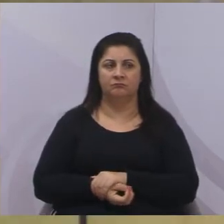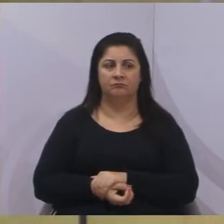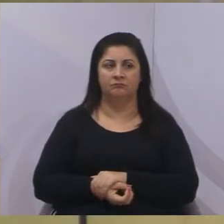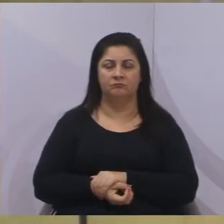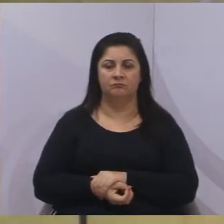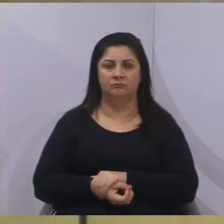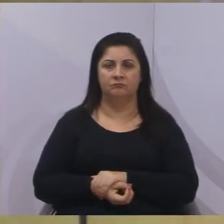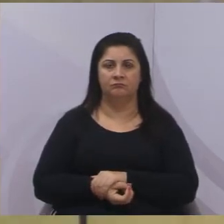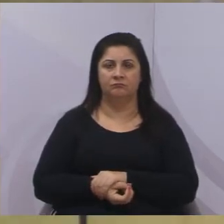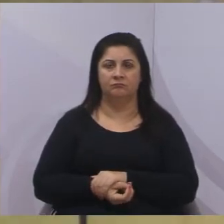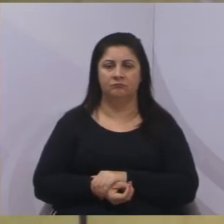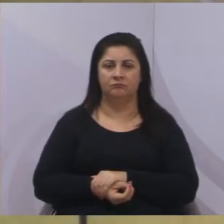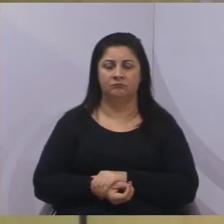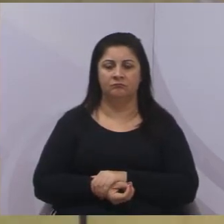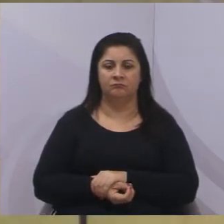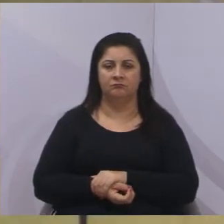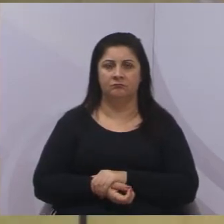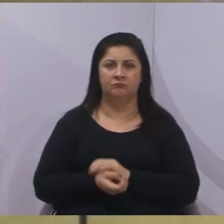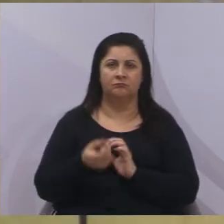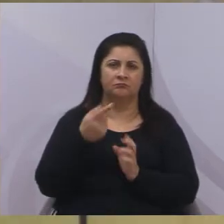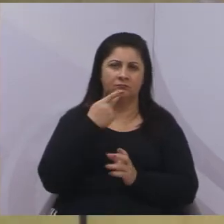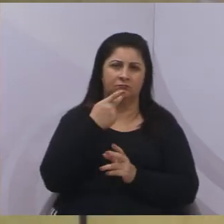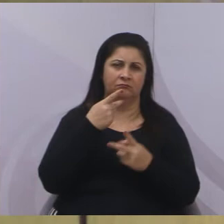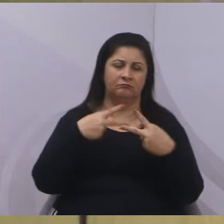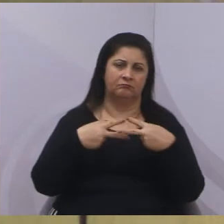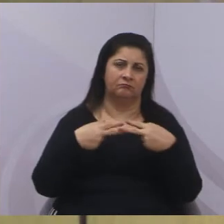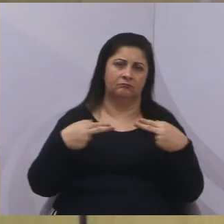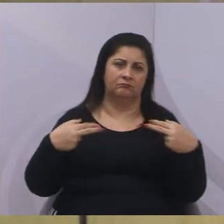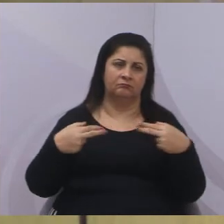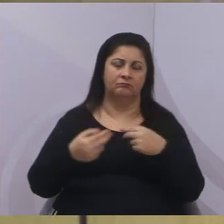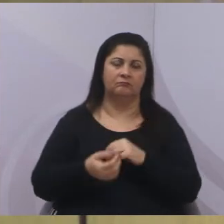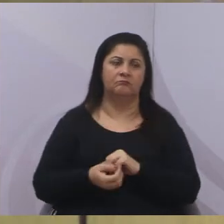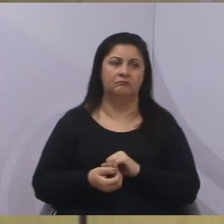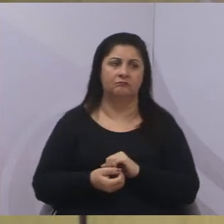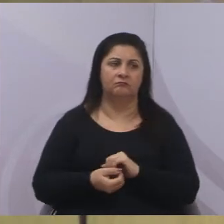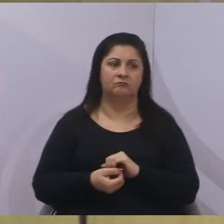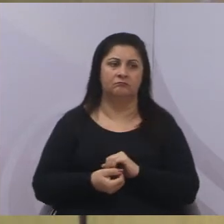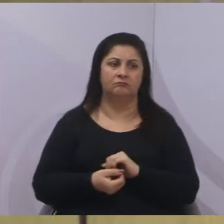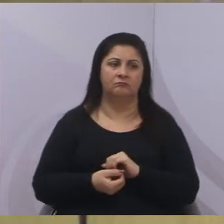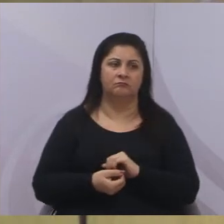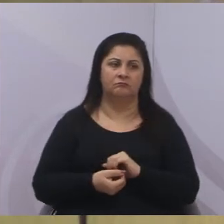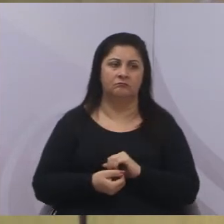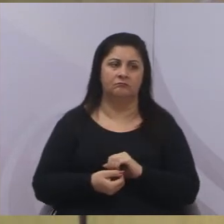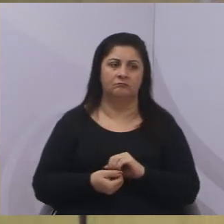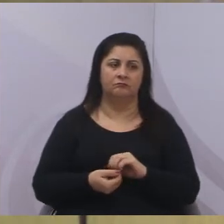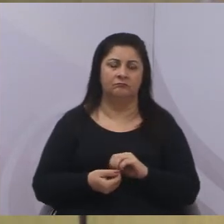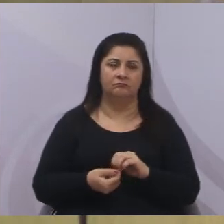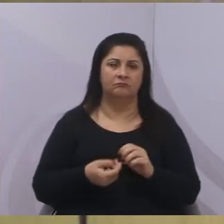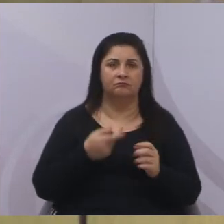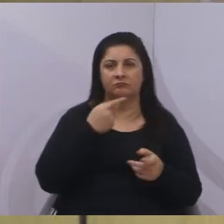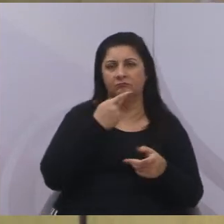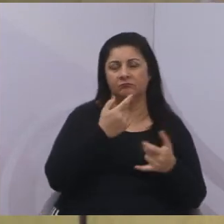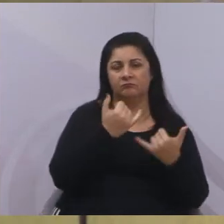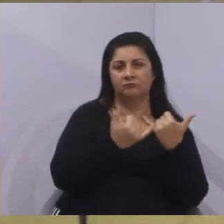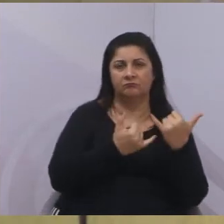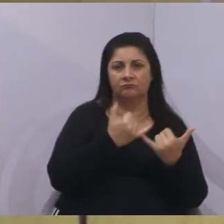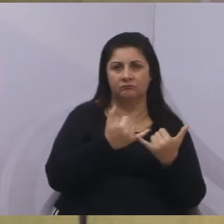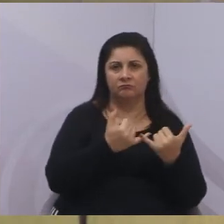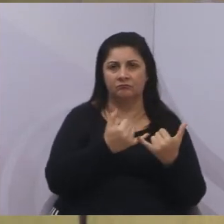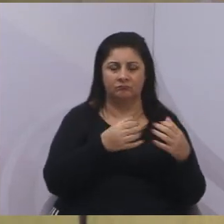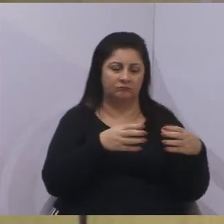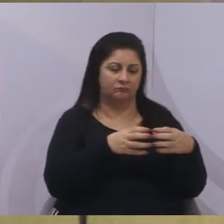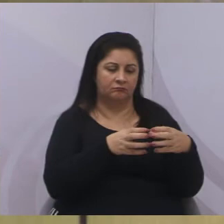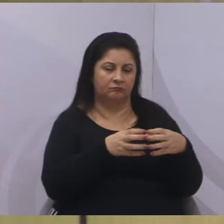Eu gostaria de falar, você comentou algumas coisas, né? Eu costumo brincar com o pessoal da equipe, toda vez que a